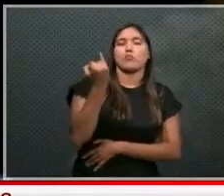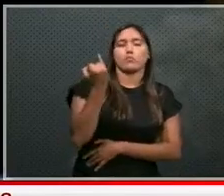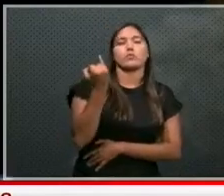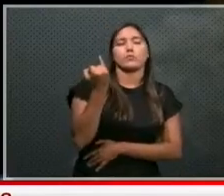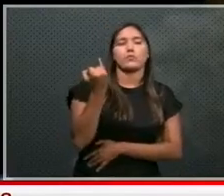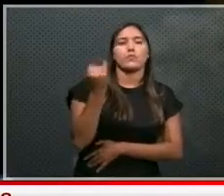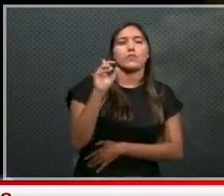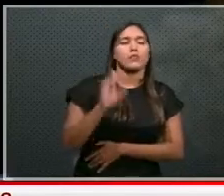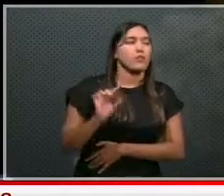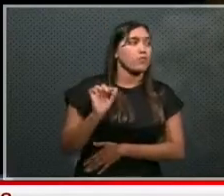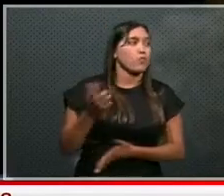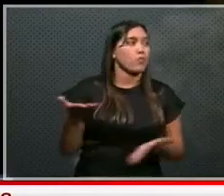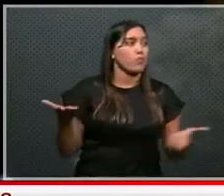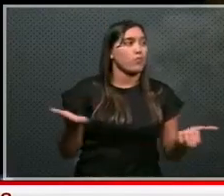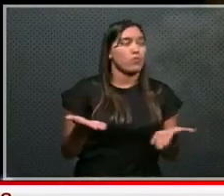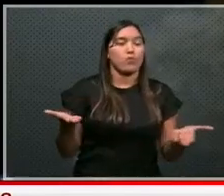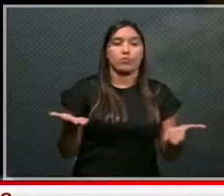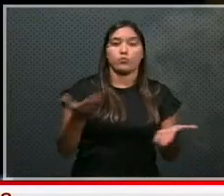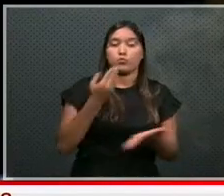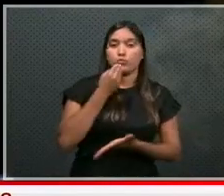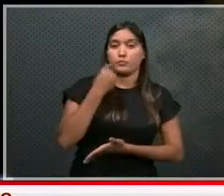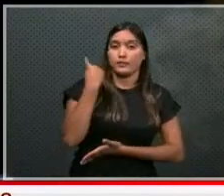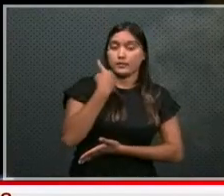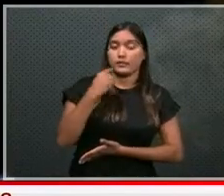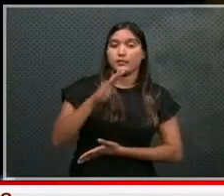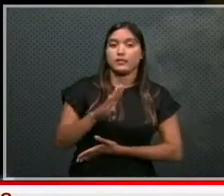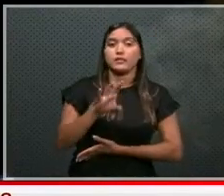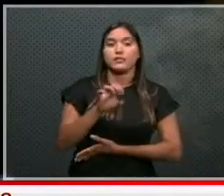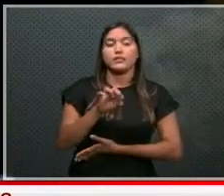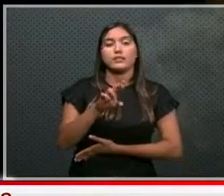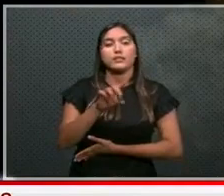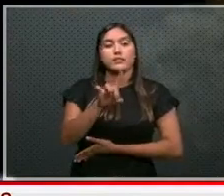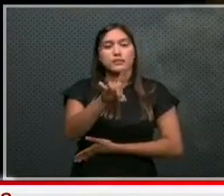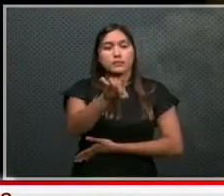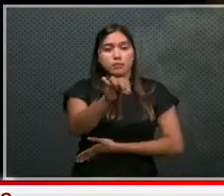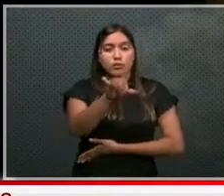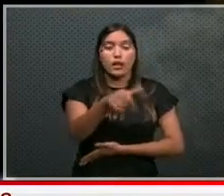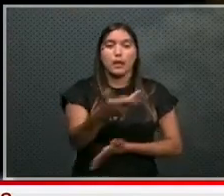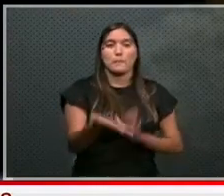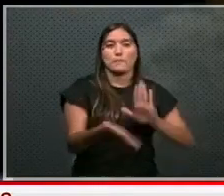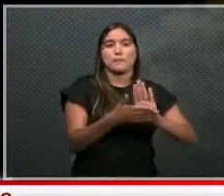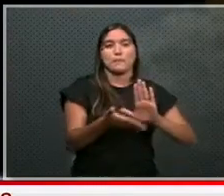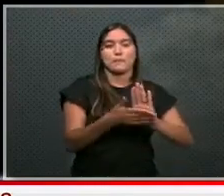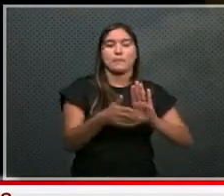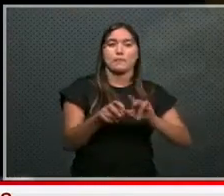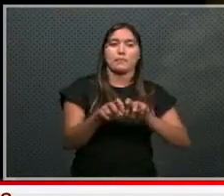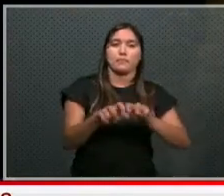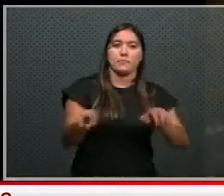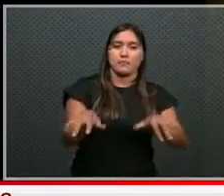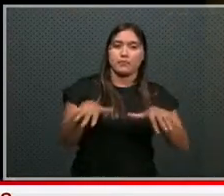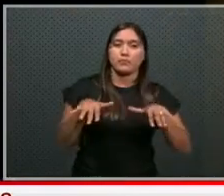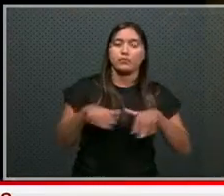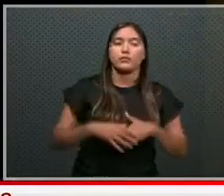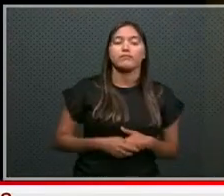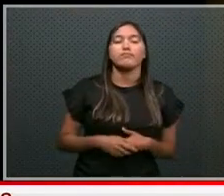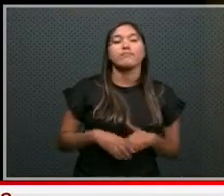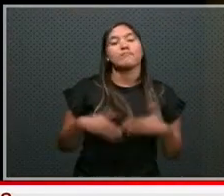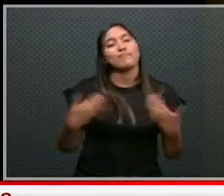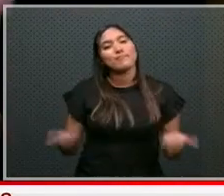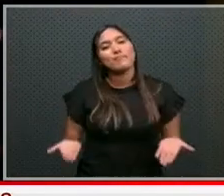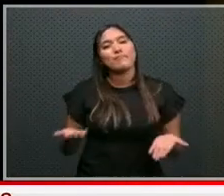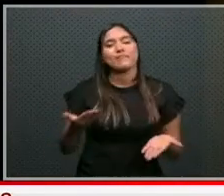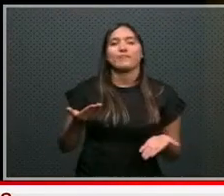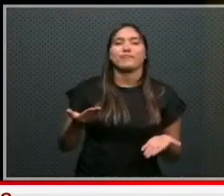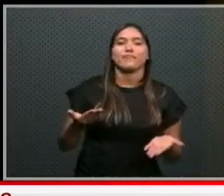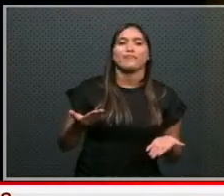simbólico que ele hoje o deputado bordado esteja como proponente dessa audiência e gostaria de